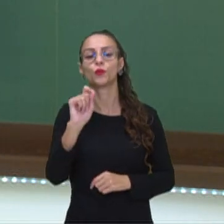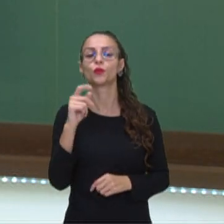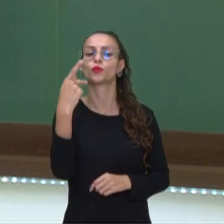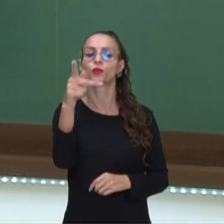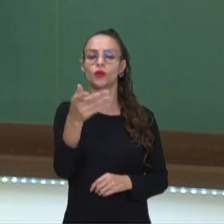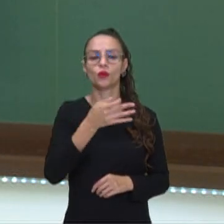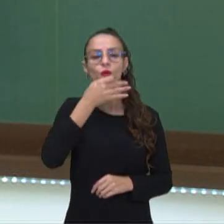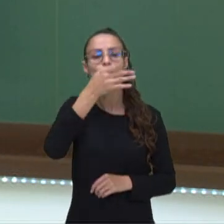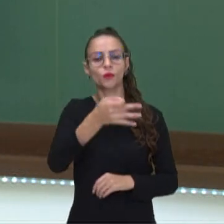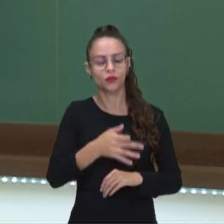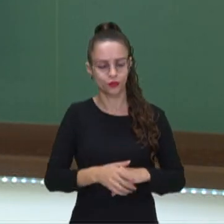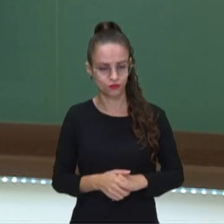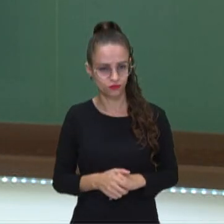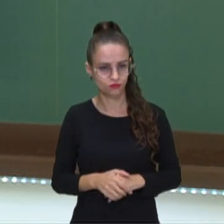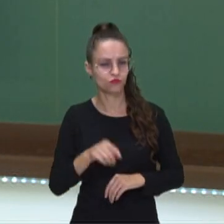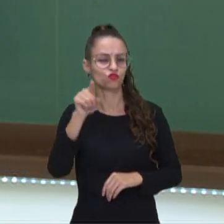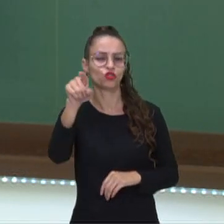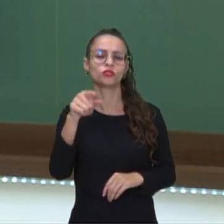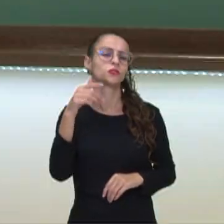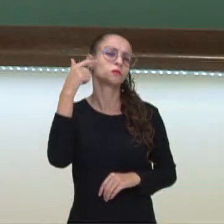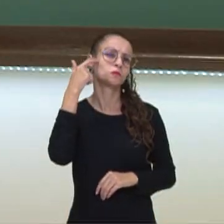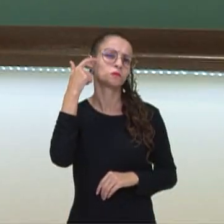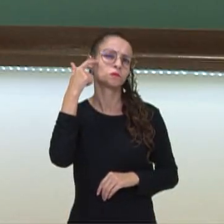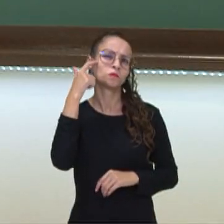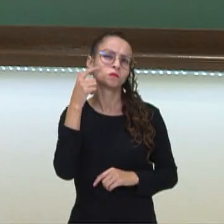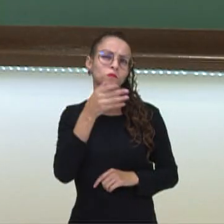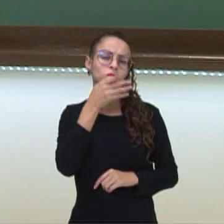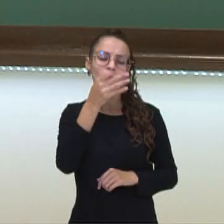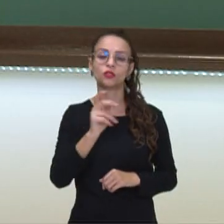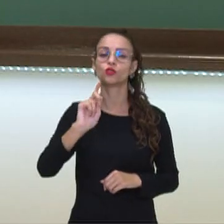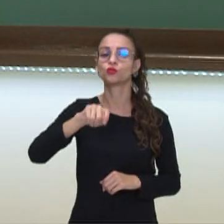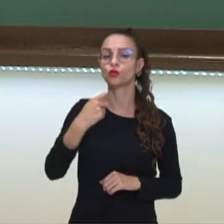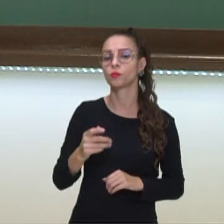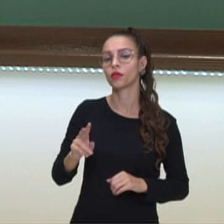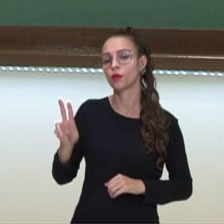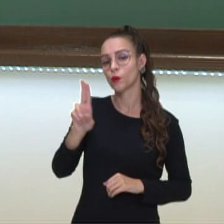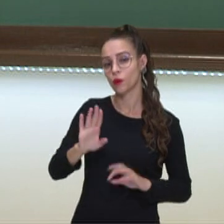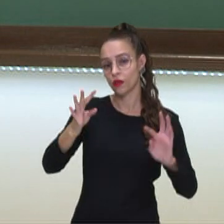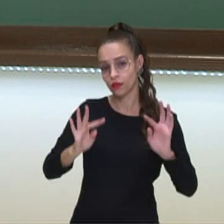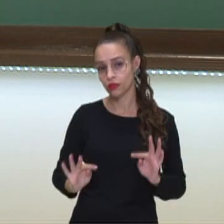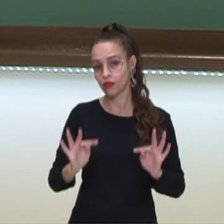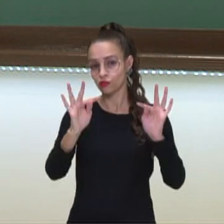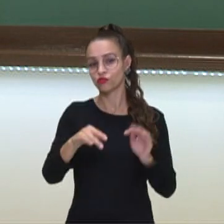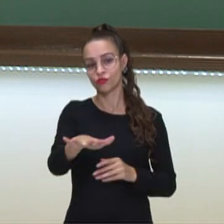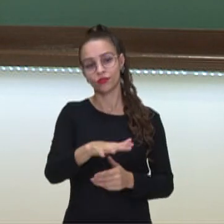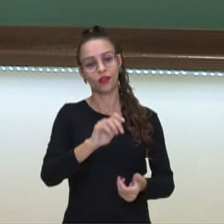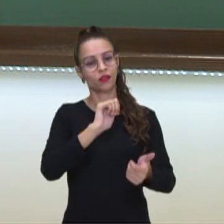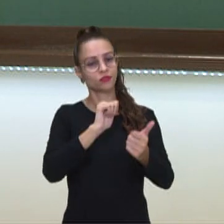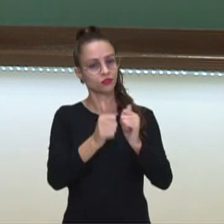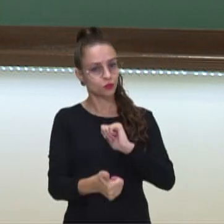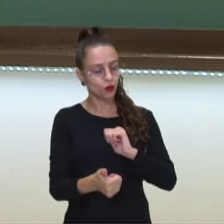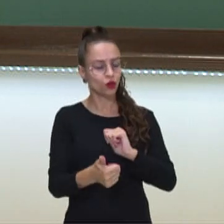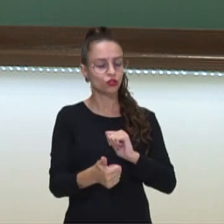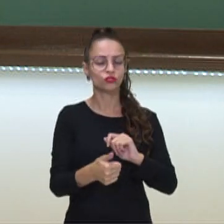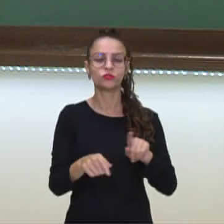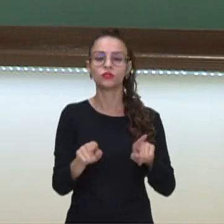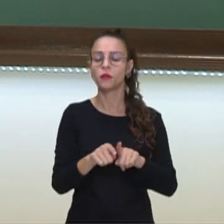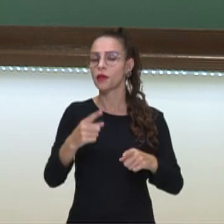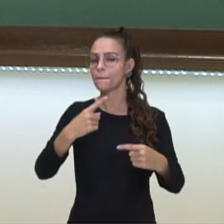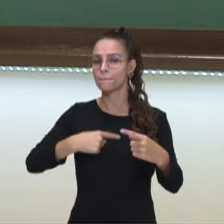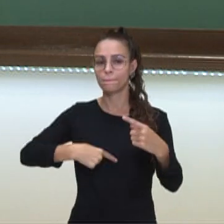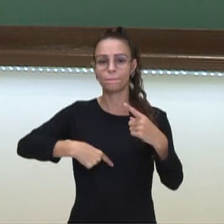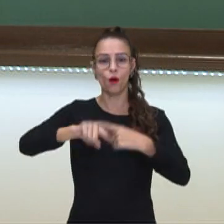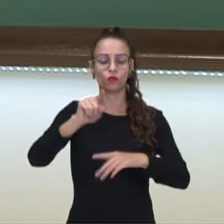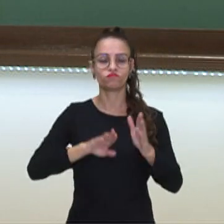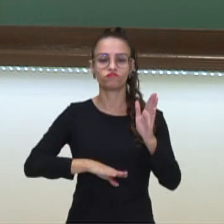sua opinião? O que você pensa do uso da tecnologia nos esportes de invasão e da revolução